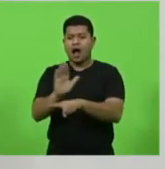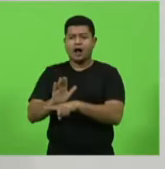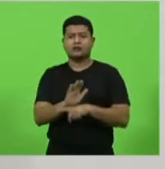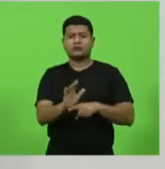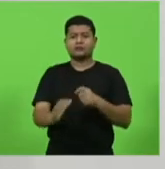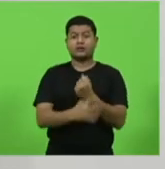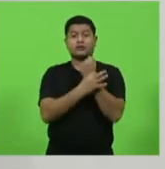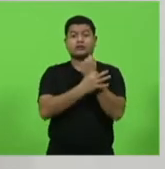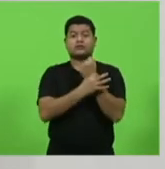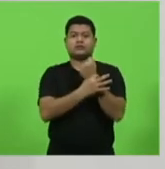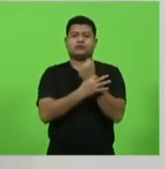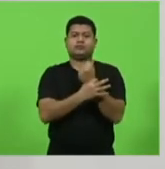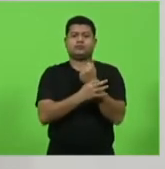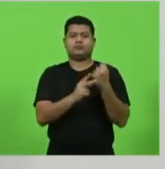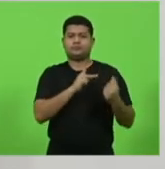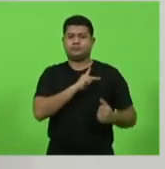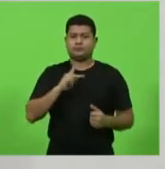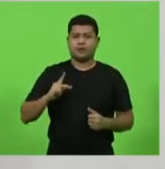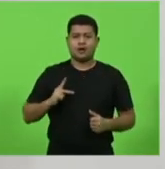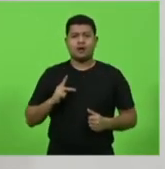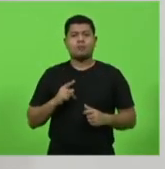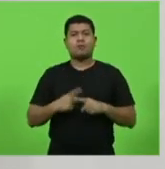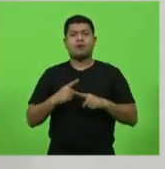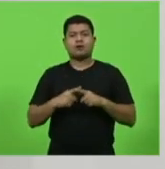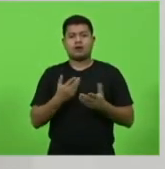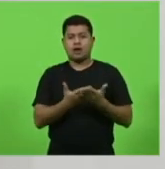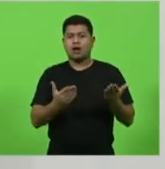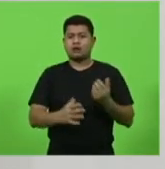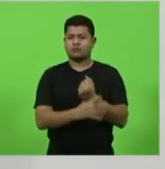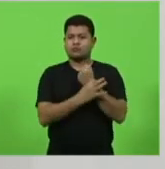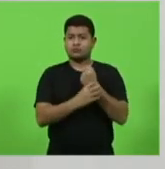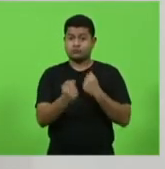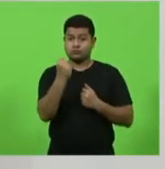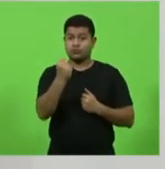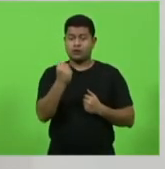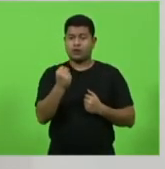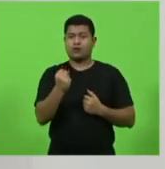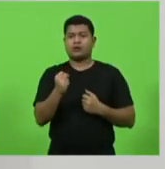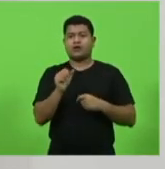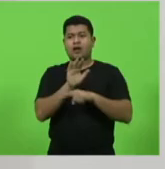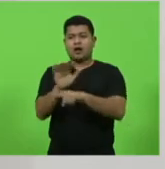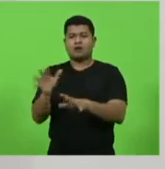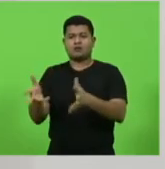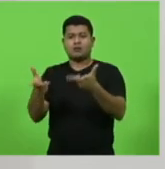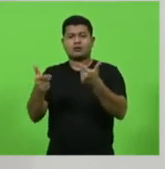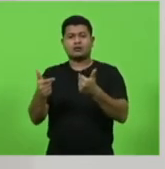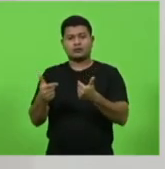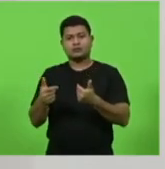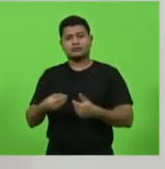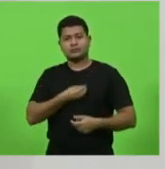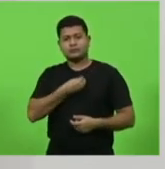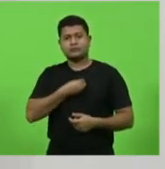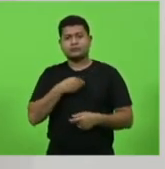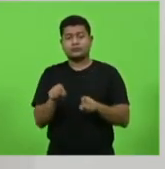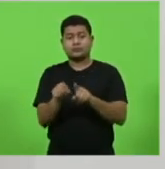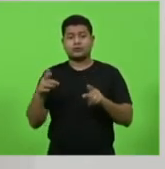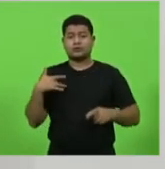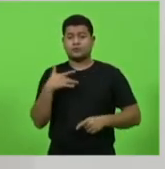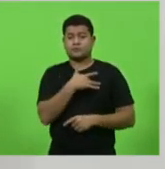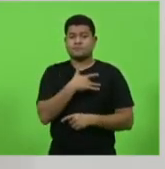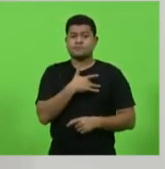segurança forte, mexe com a qualidade de vida, com a saúde das pessoas, em ter